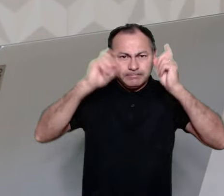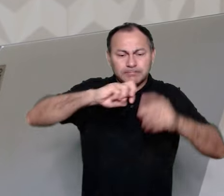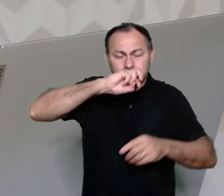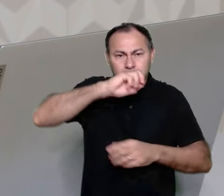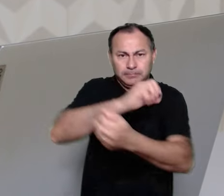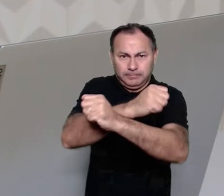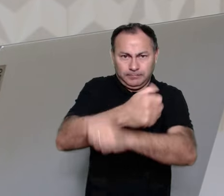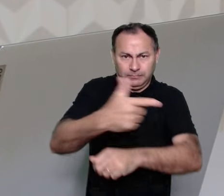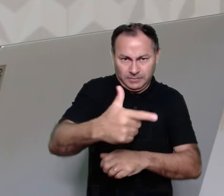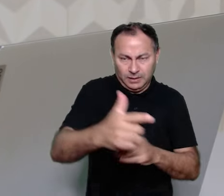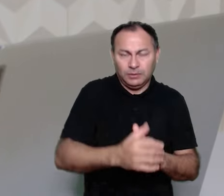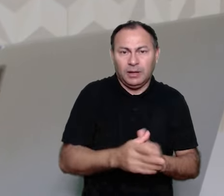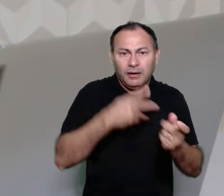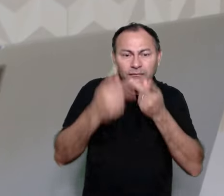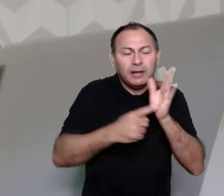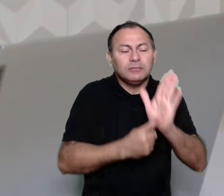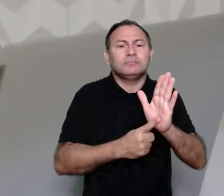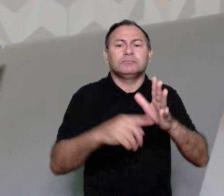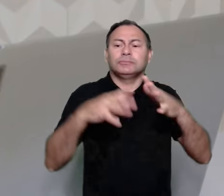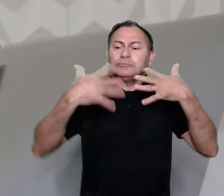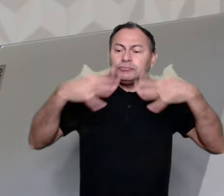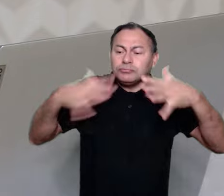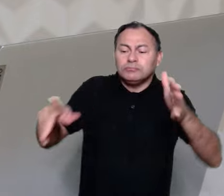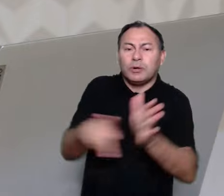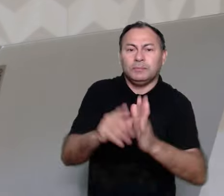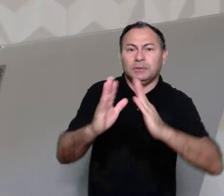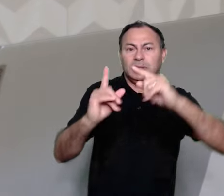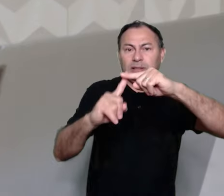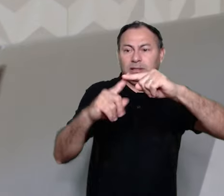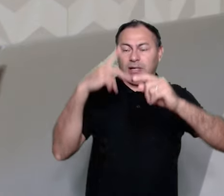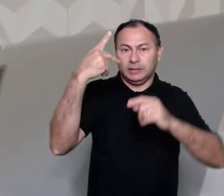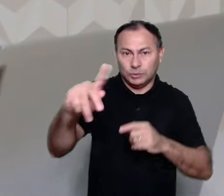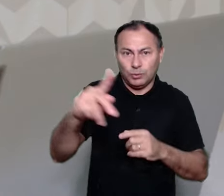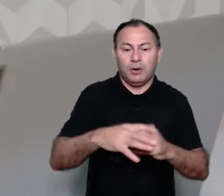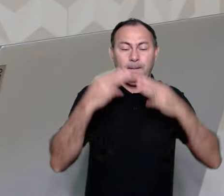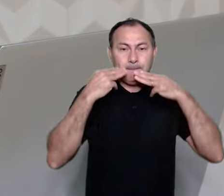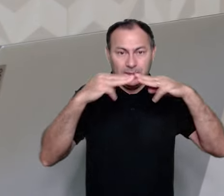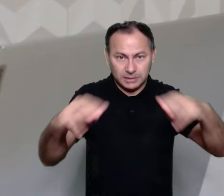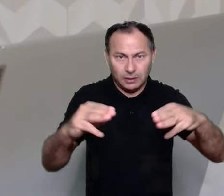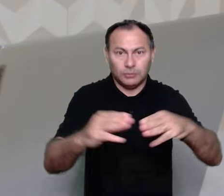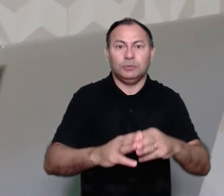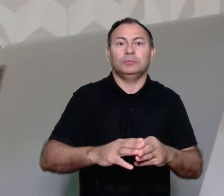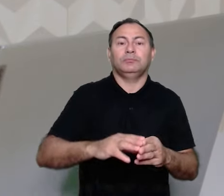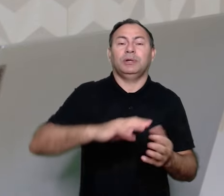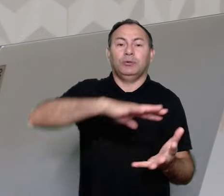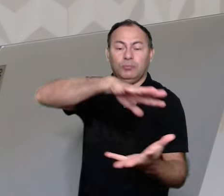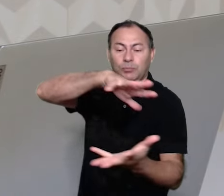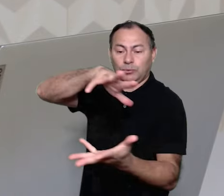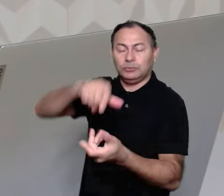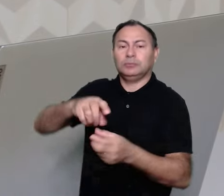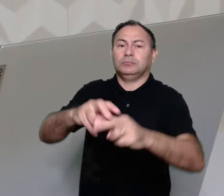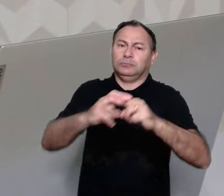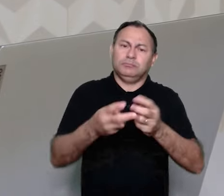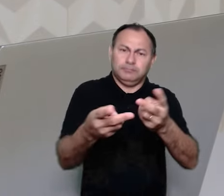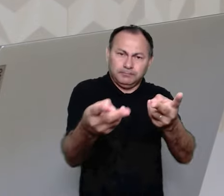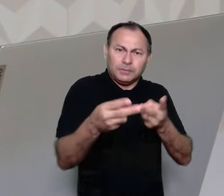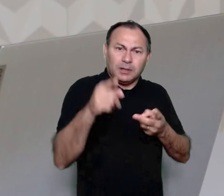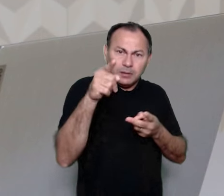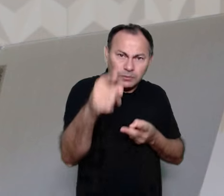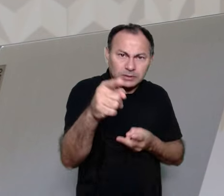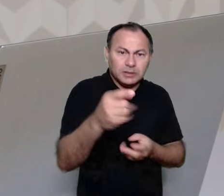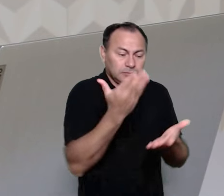mais preciso sobre a natureza da Igreja e a sua missão universal. Então, por isso que